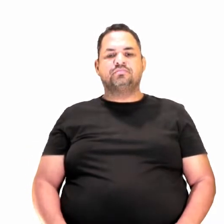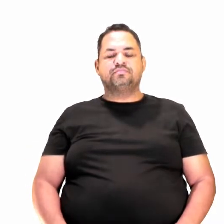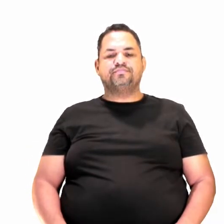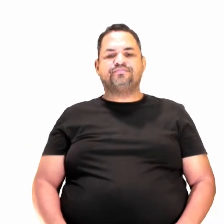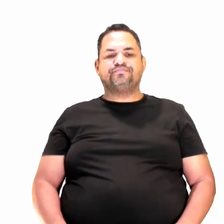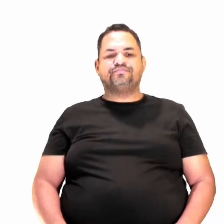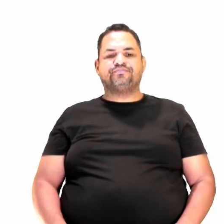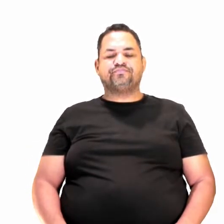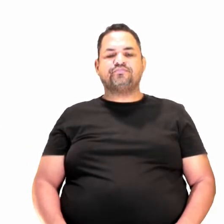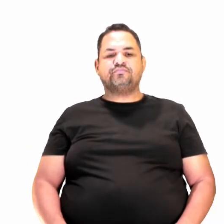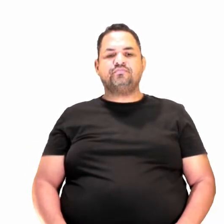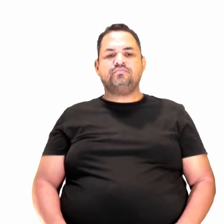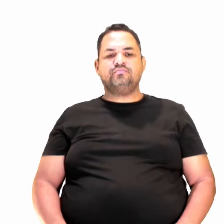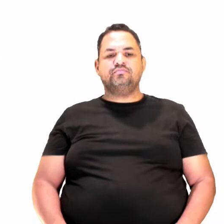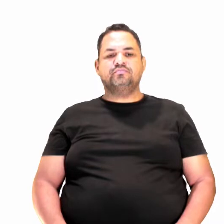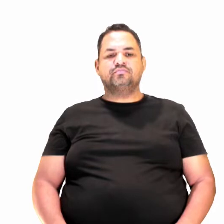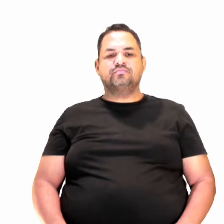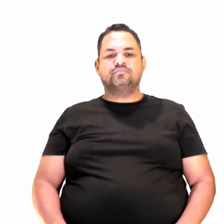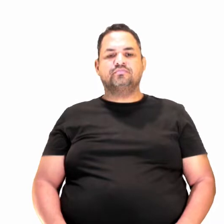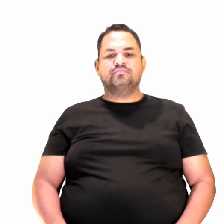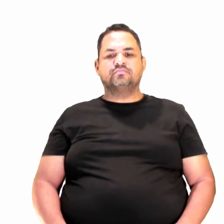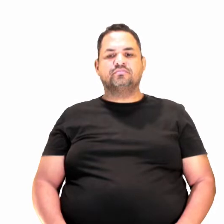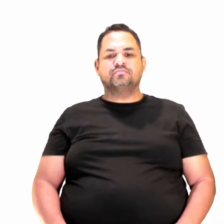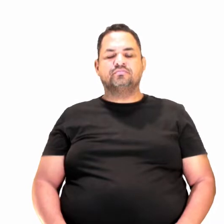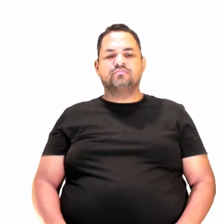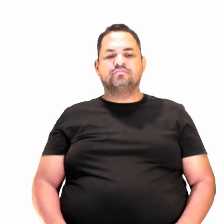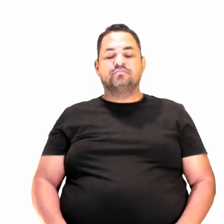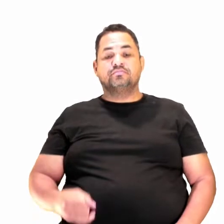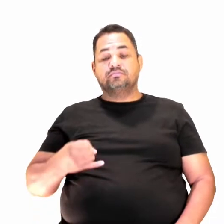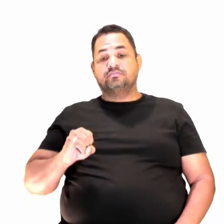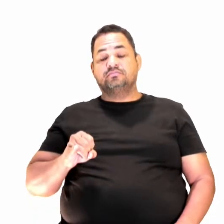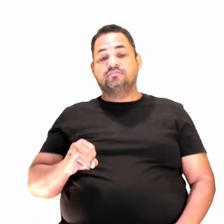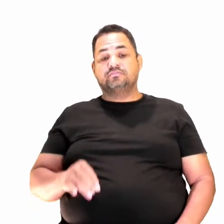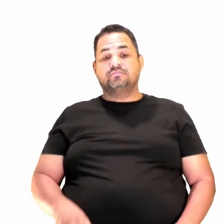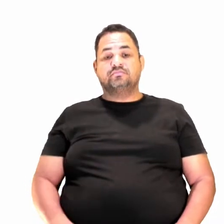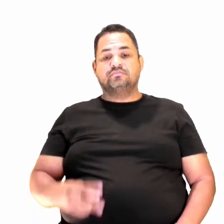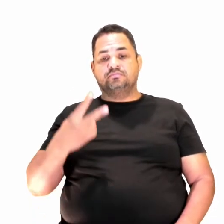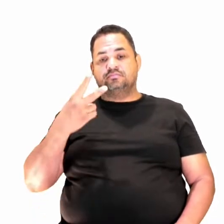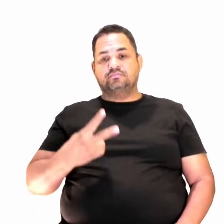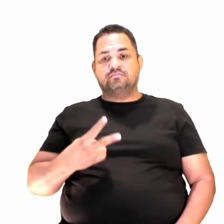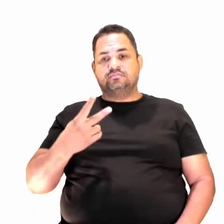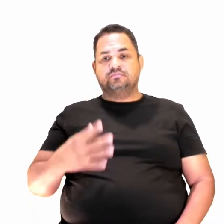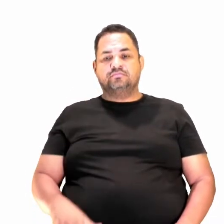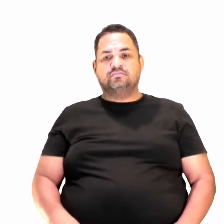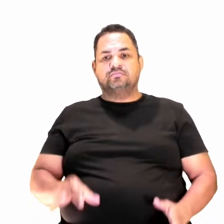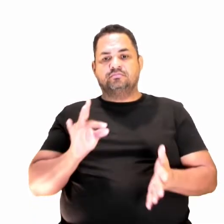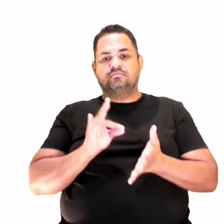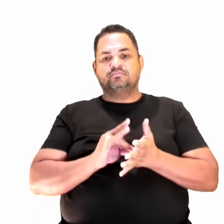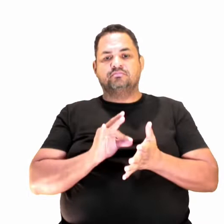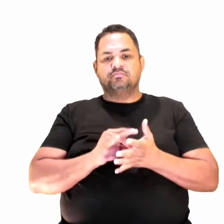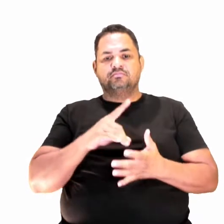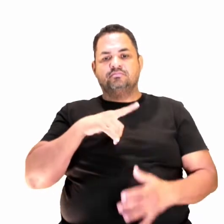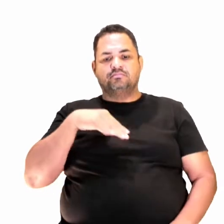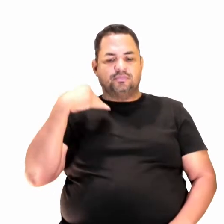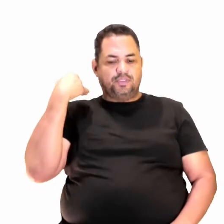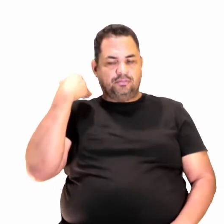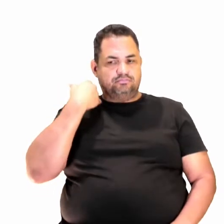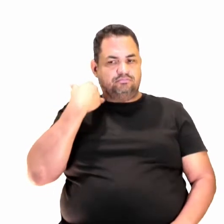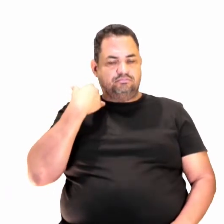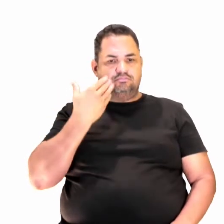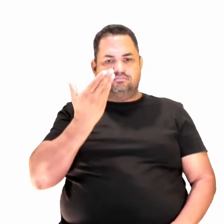castanhos ou verdes? Claro que existem mais tipos de olhos, né? Mas a gente, por enquanto, só tá aqui. Daí você vai